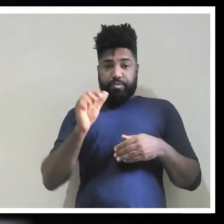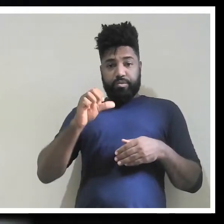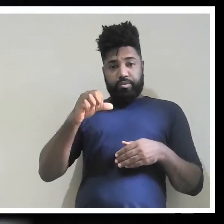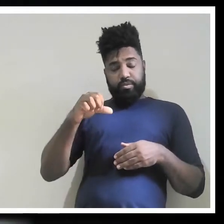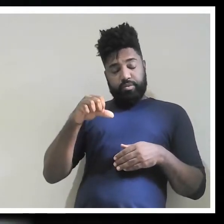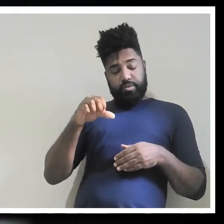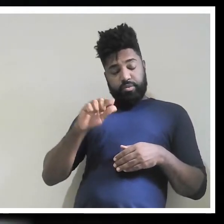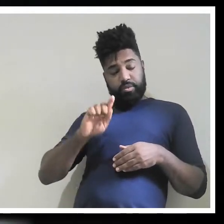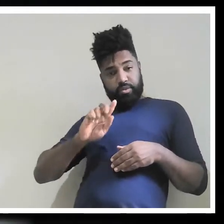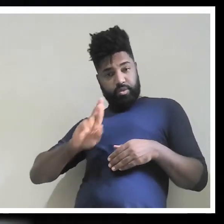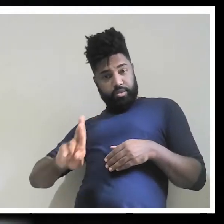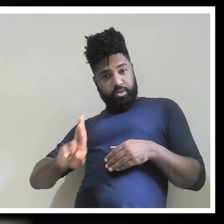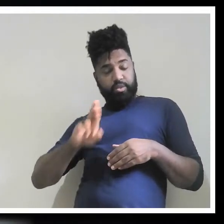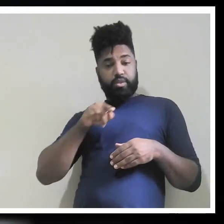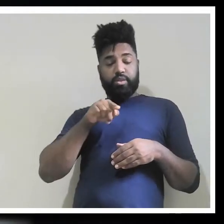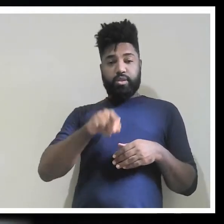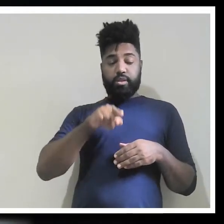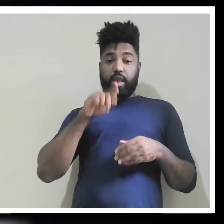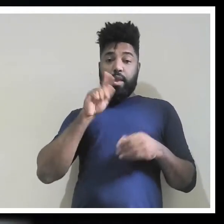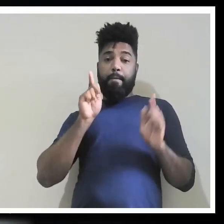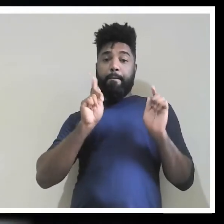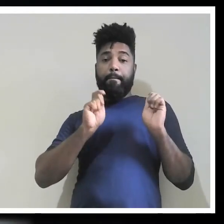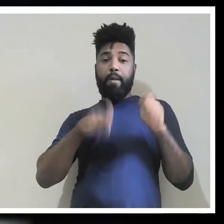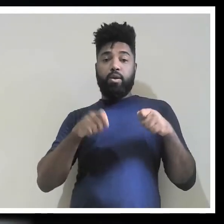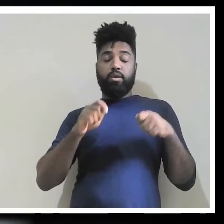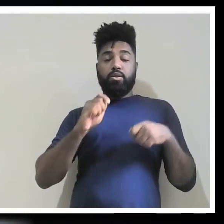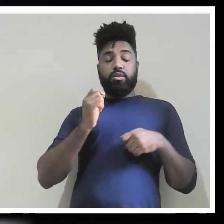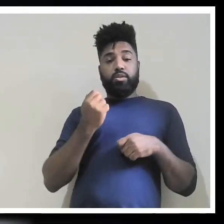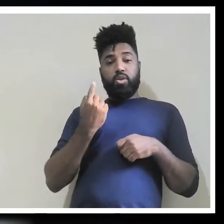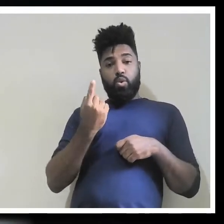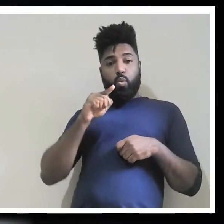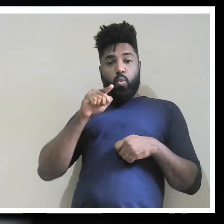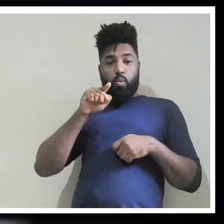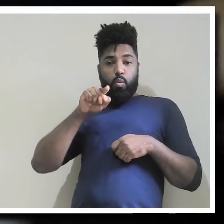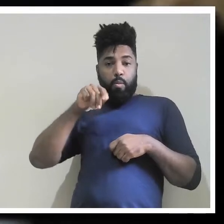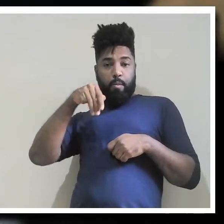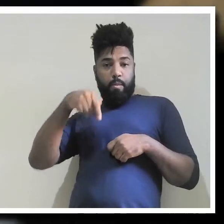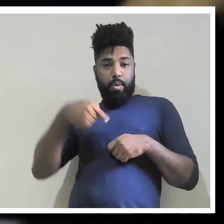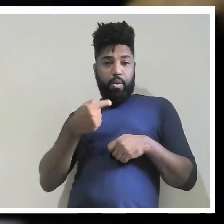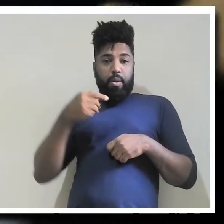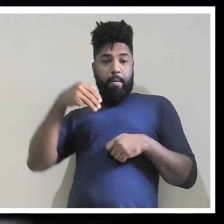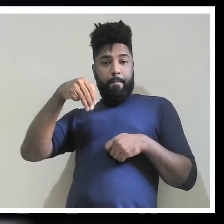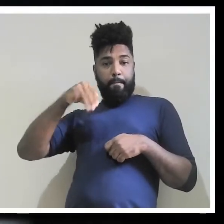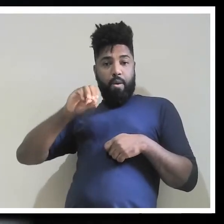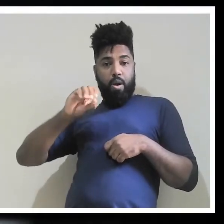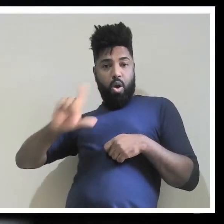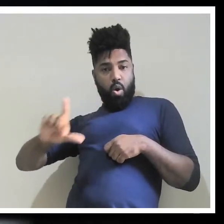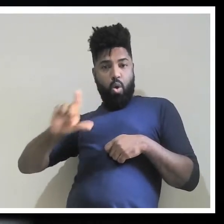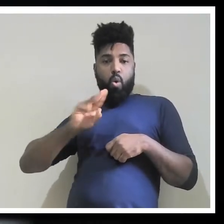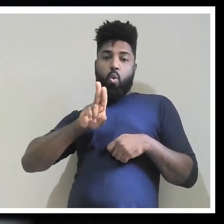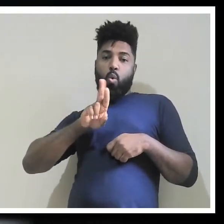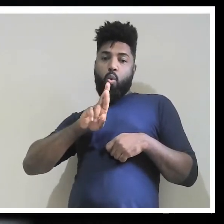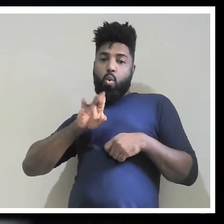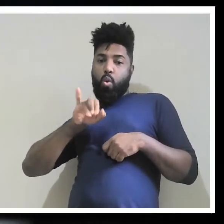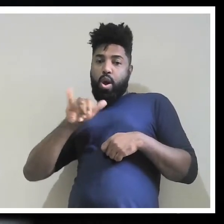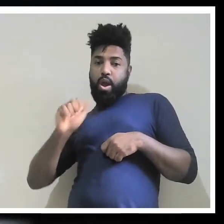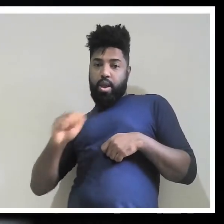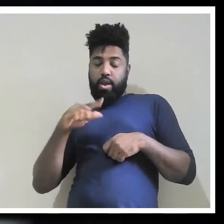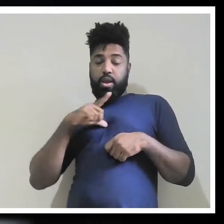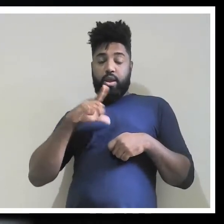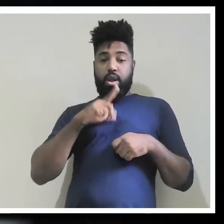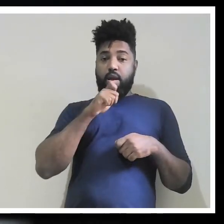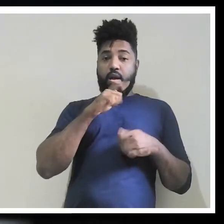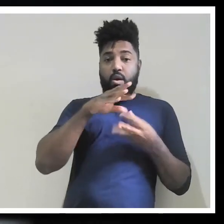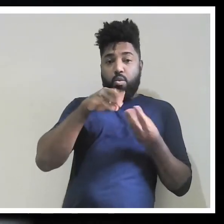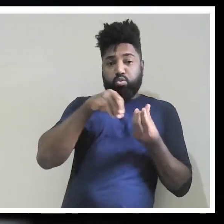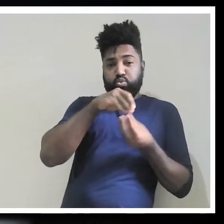técnica industrial, que corresponde a 1,5 mol de ureia. E vamos dissolver essa ureia em 200 gramas de água. A reação que nós